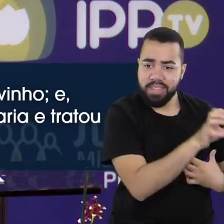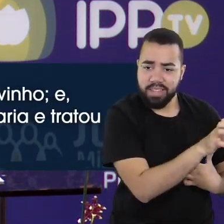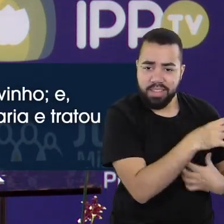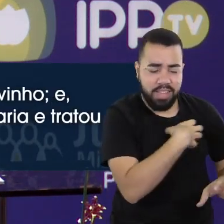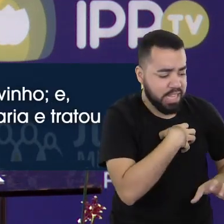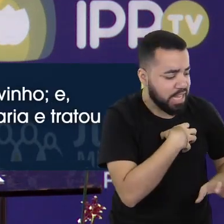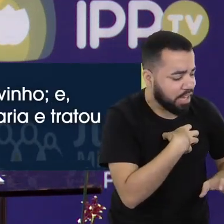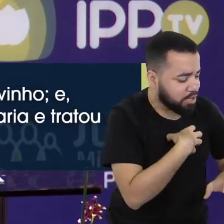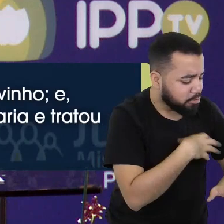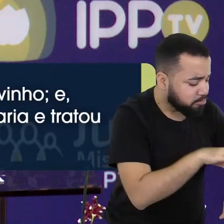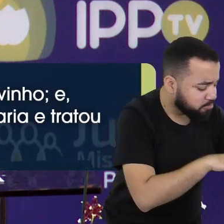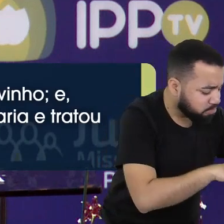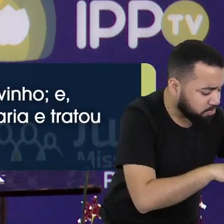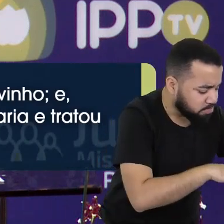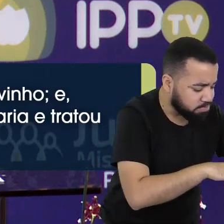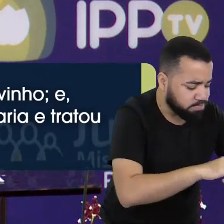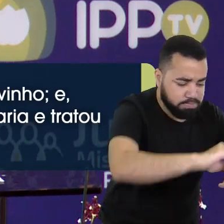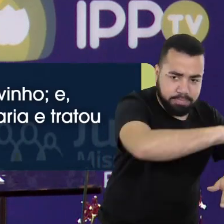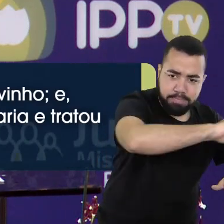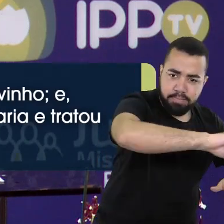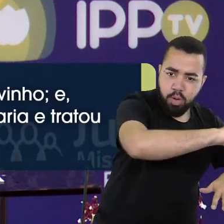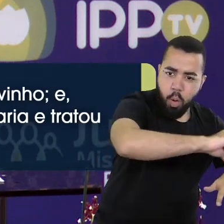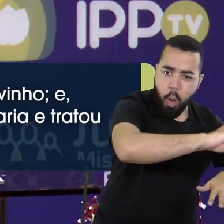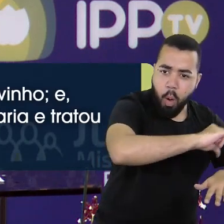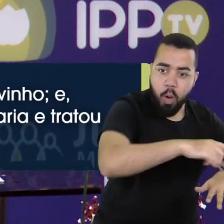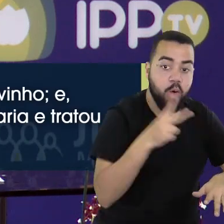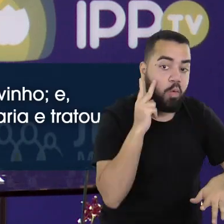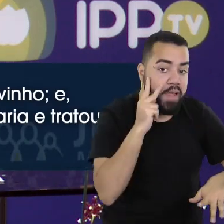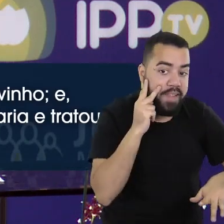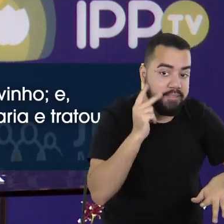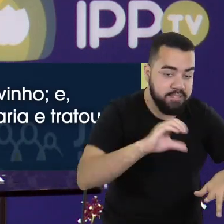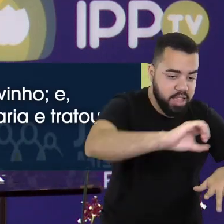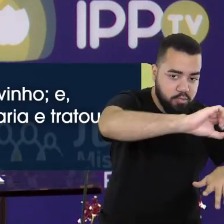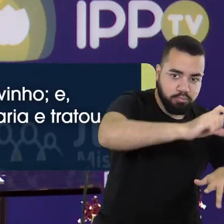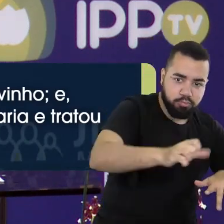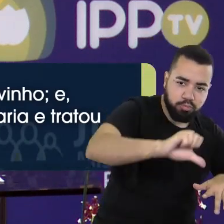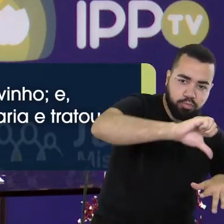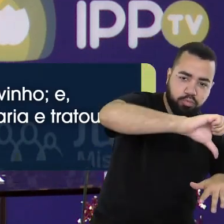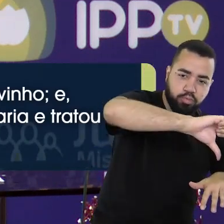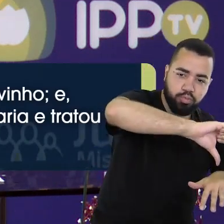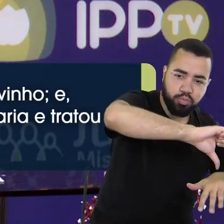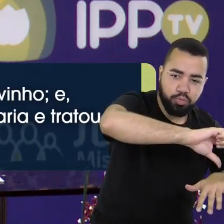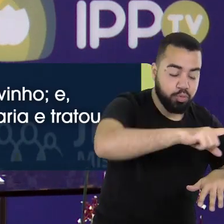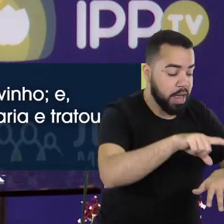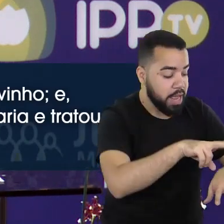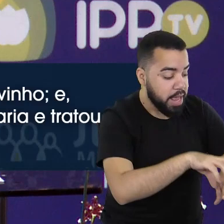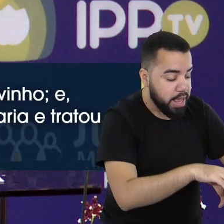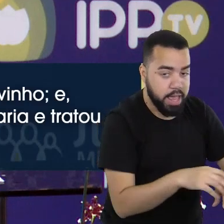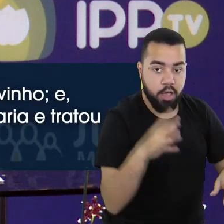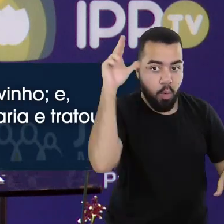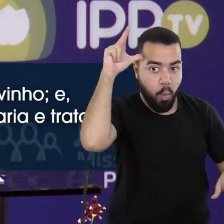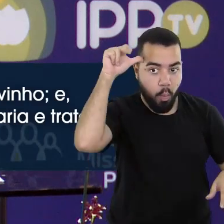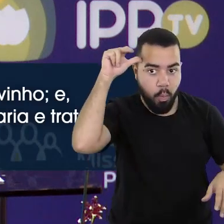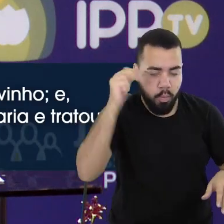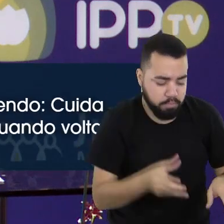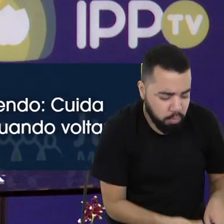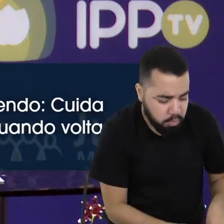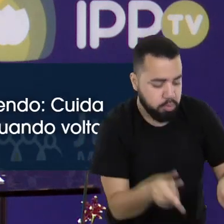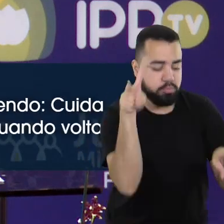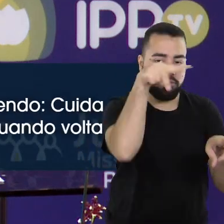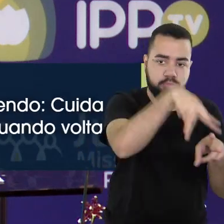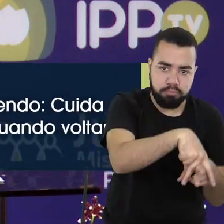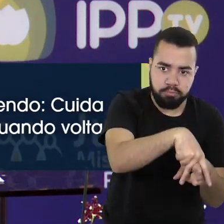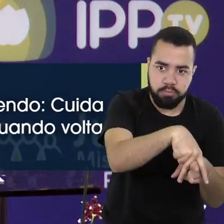os ferimentos, aplicando-lhes óleos e vinho, e colocando sobre o seu próprio animal, o levou para uma hospedaria e tratou